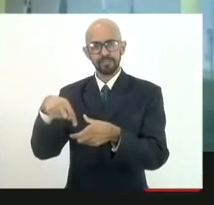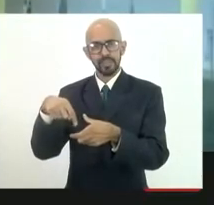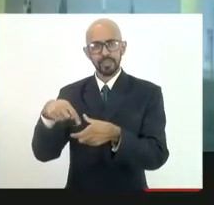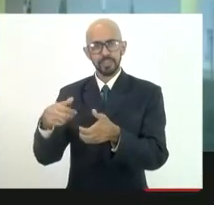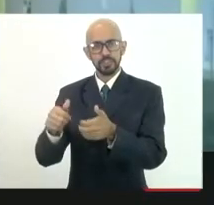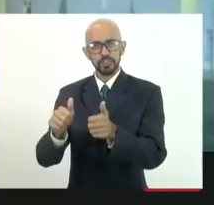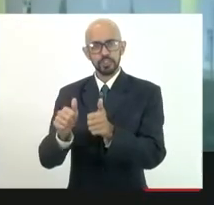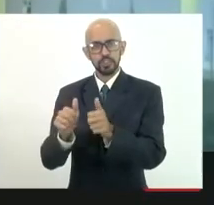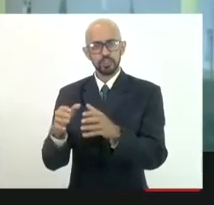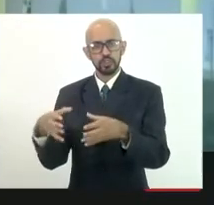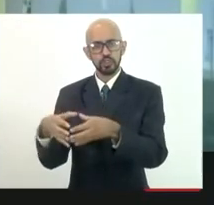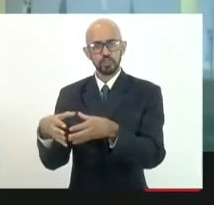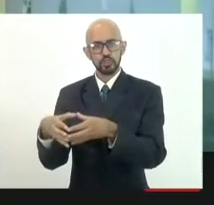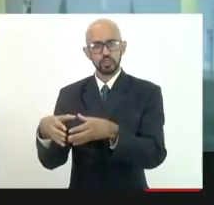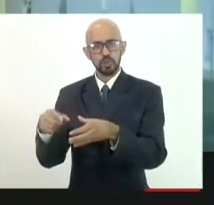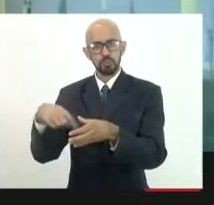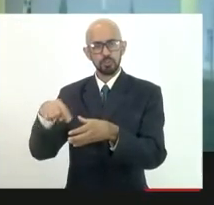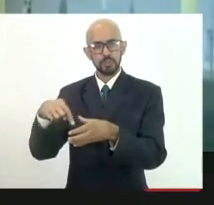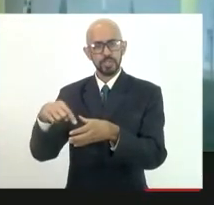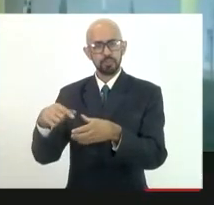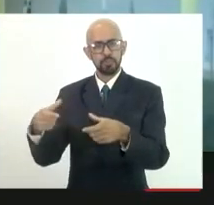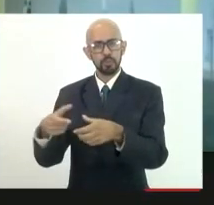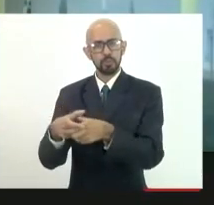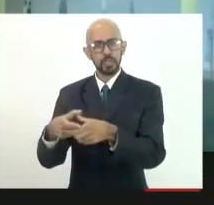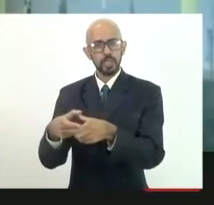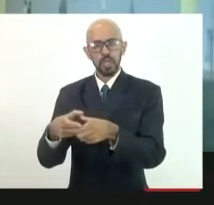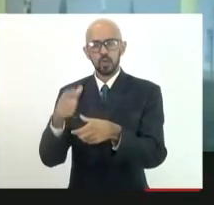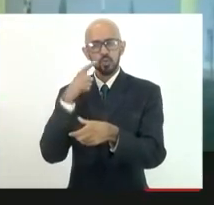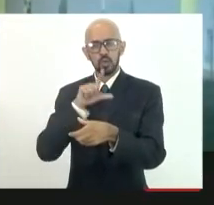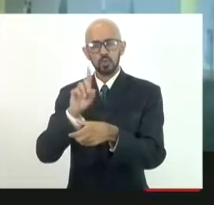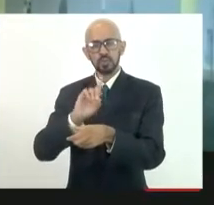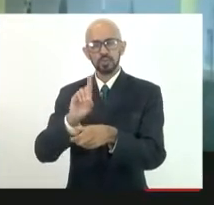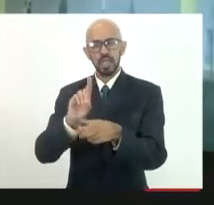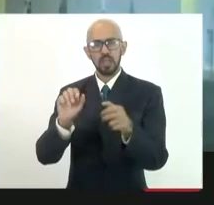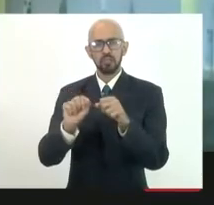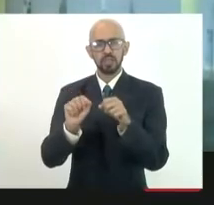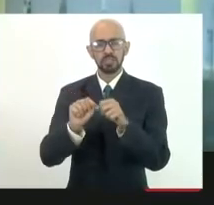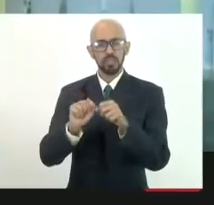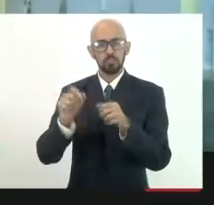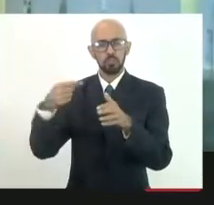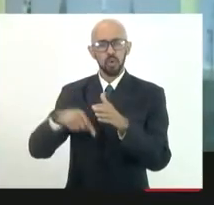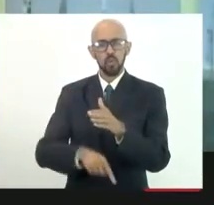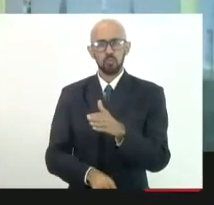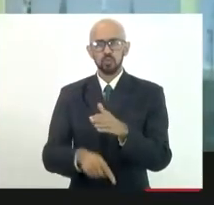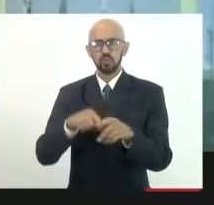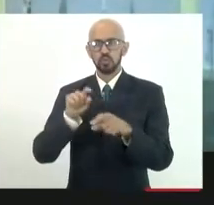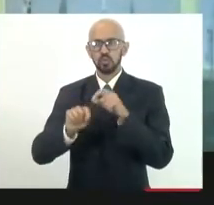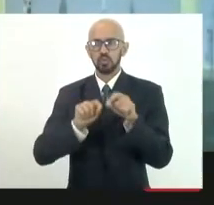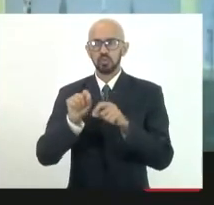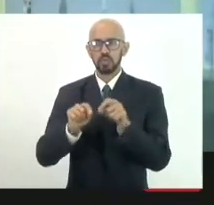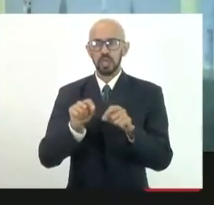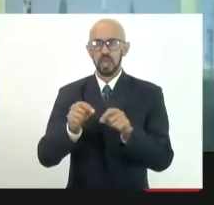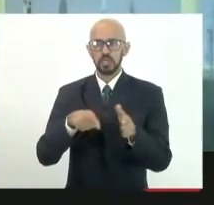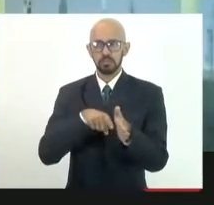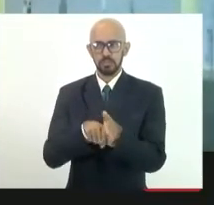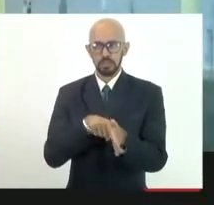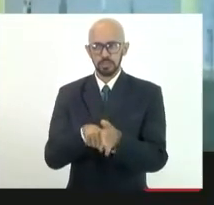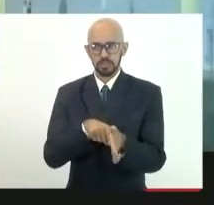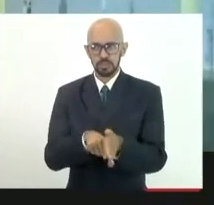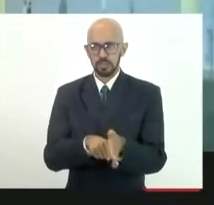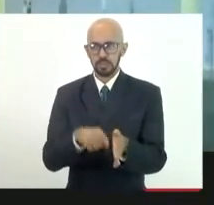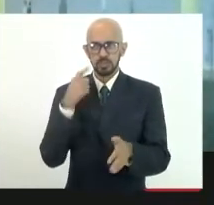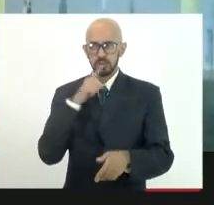É uma ilha. A DECRADE, infelizmente, não consegue aprofundar nas pesquisas, elas não